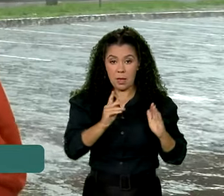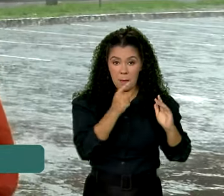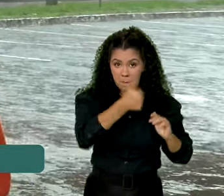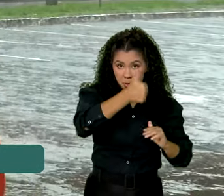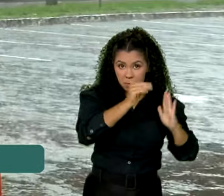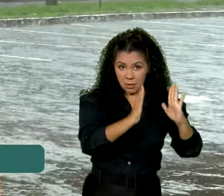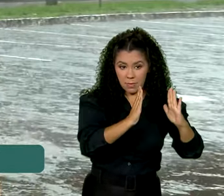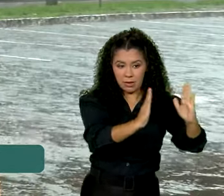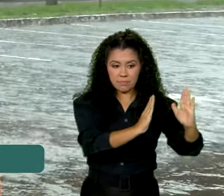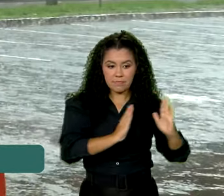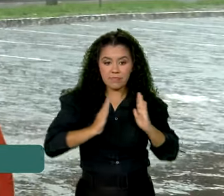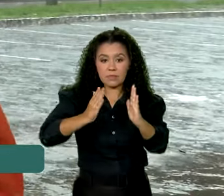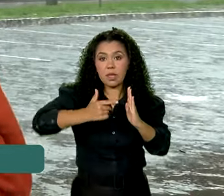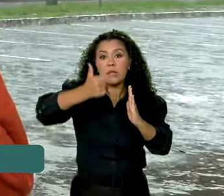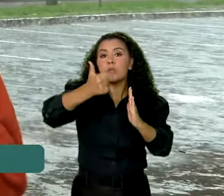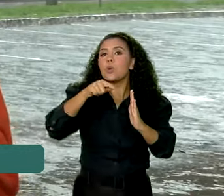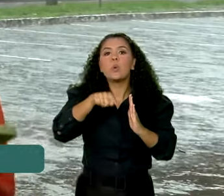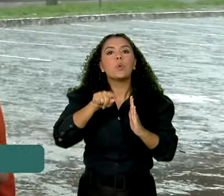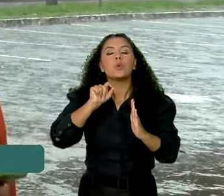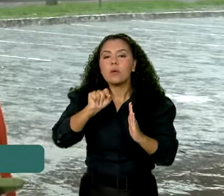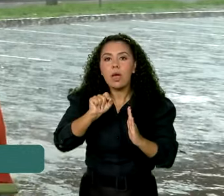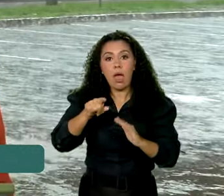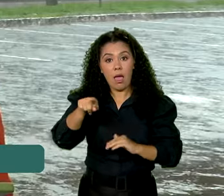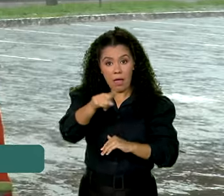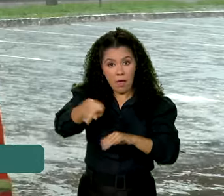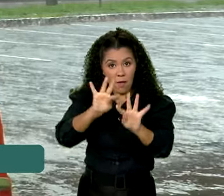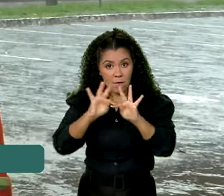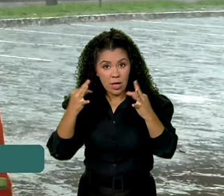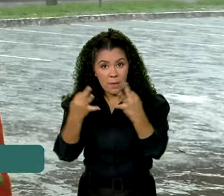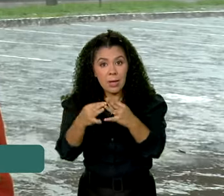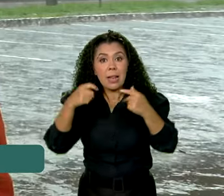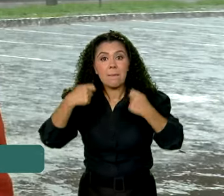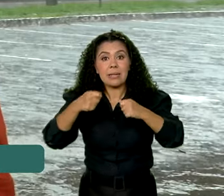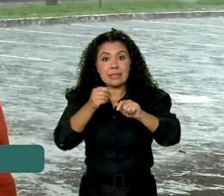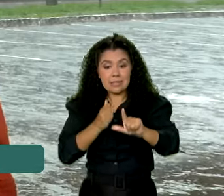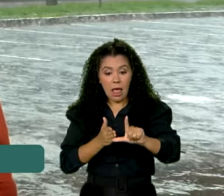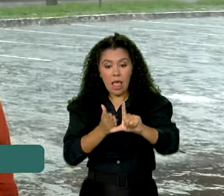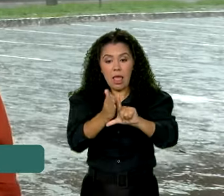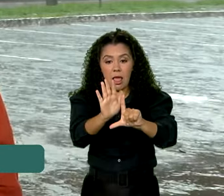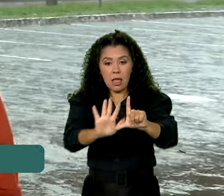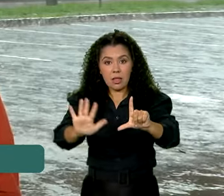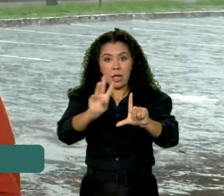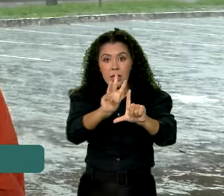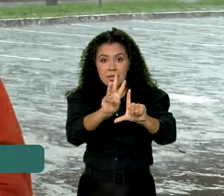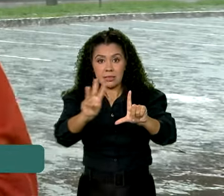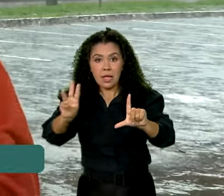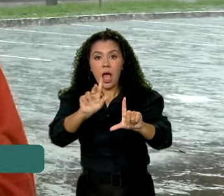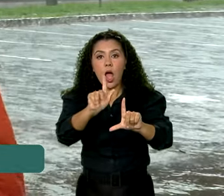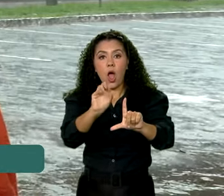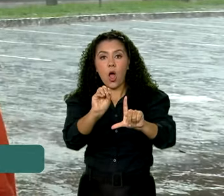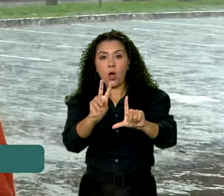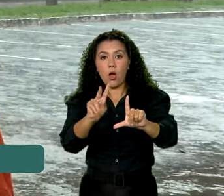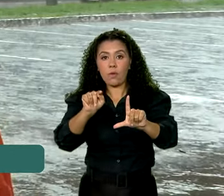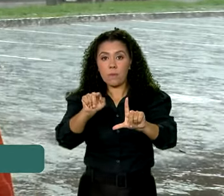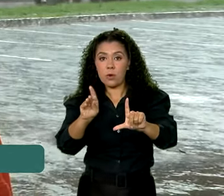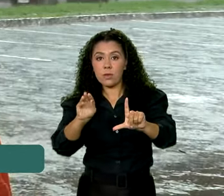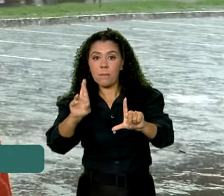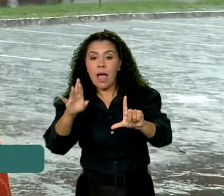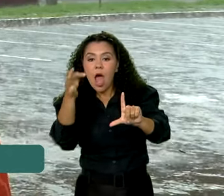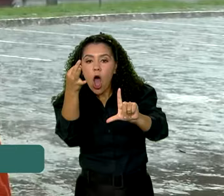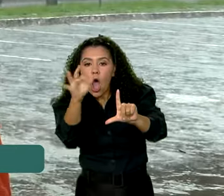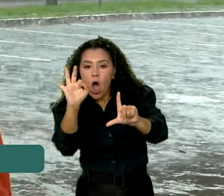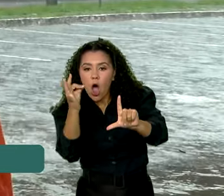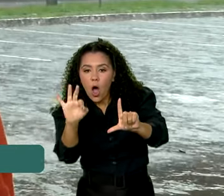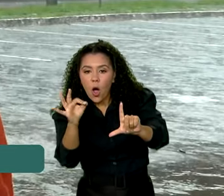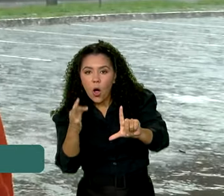que essas famílias vão ter que entrar no site com a senha gov.br para confirmar